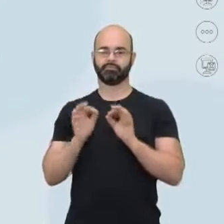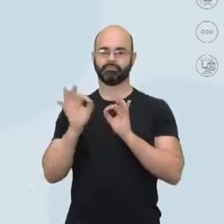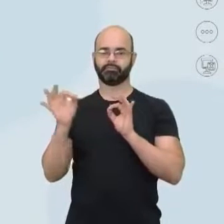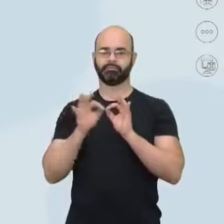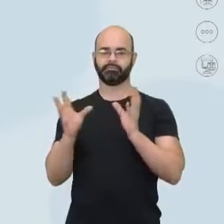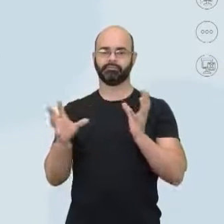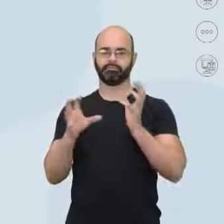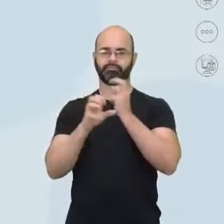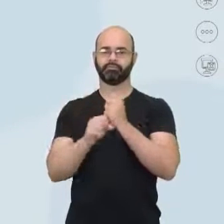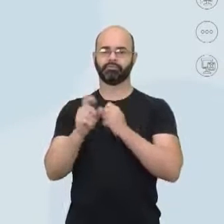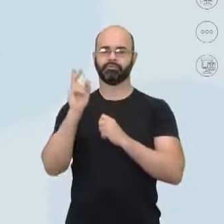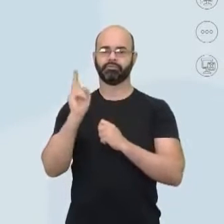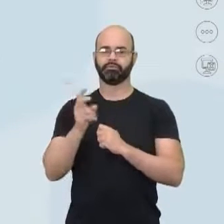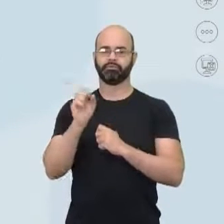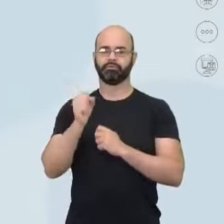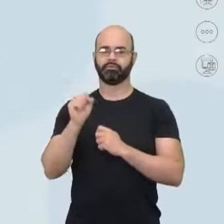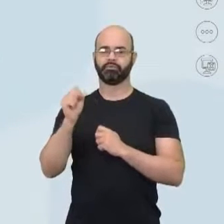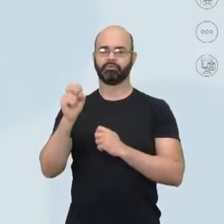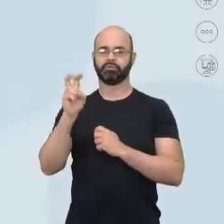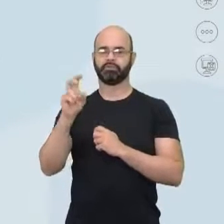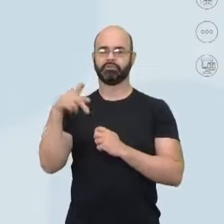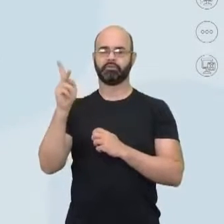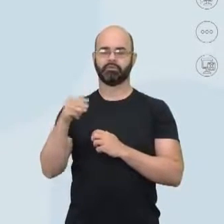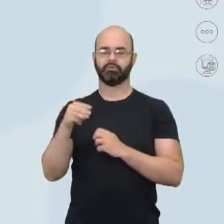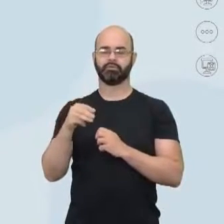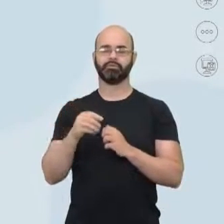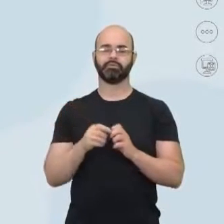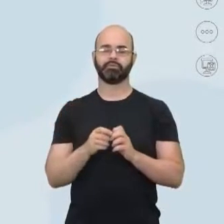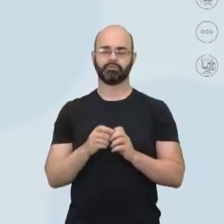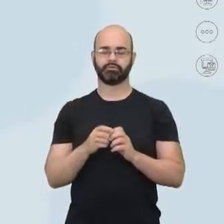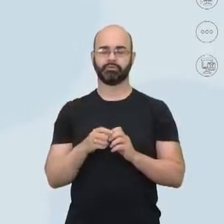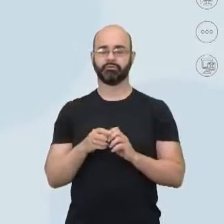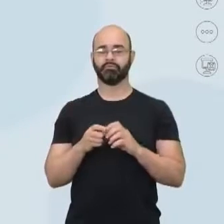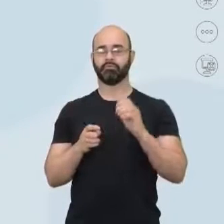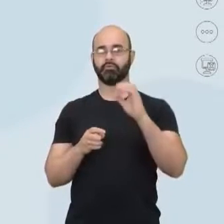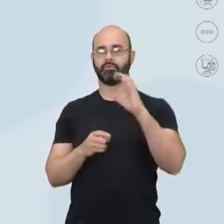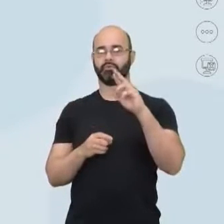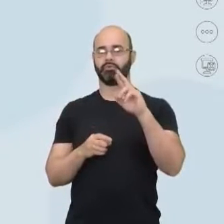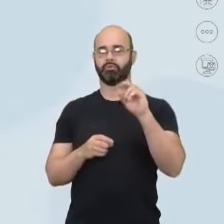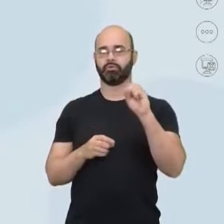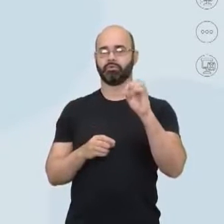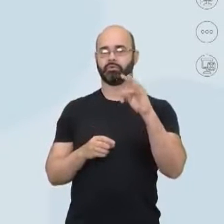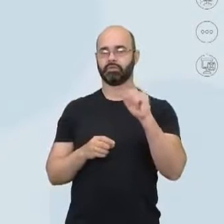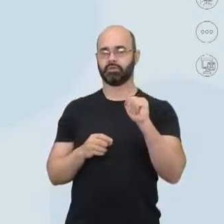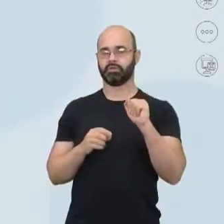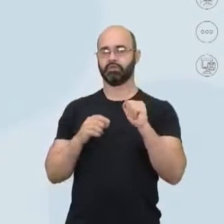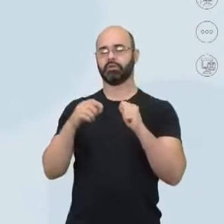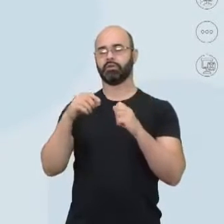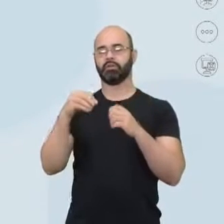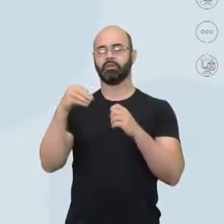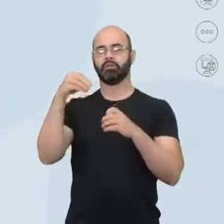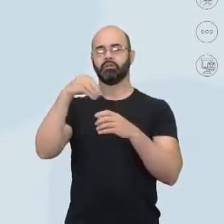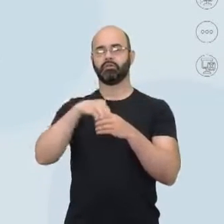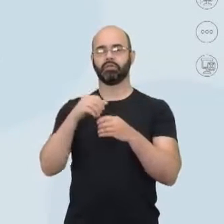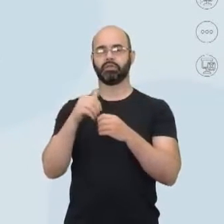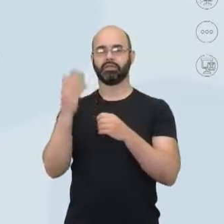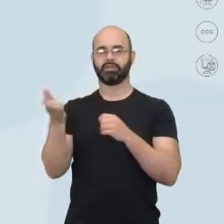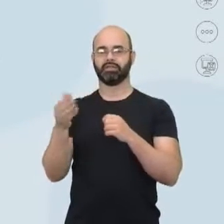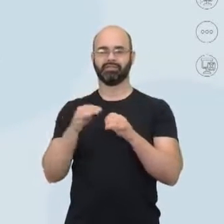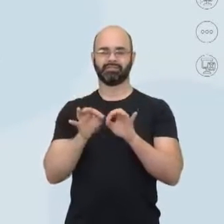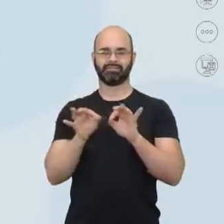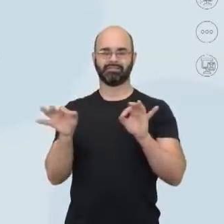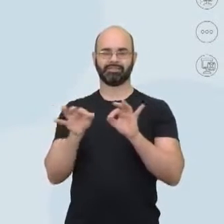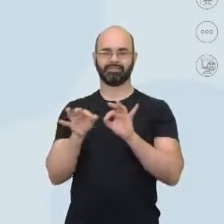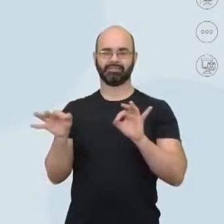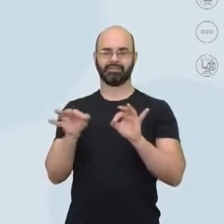total é de 2.885 quilômetros, né, entre a crosta e o núcleo externo. Então ela tem toda essa